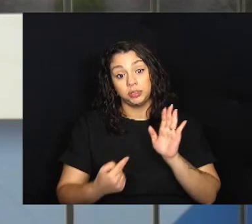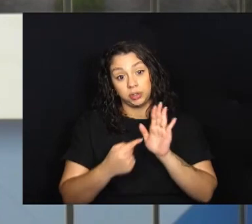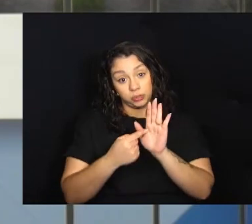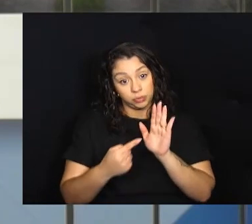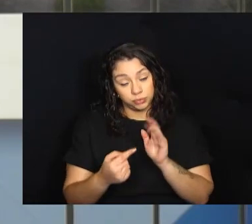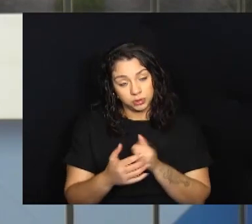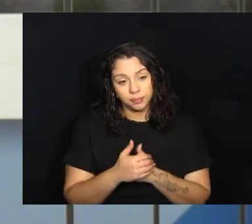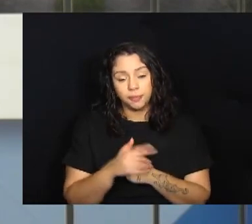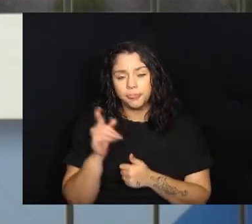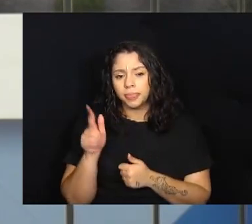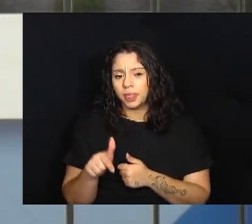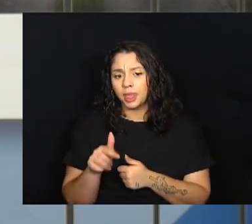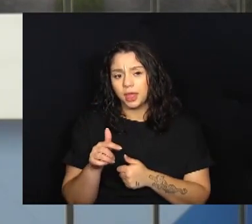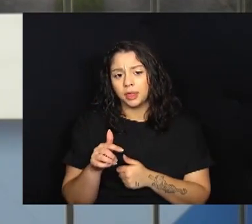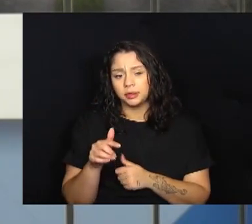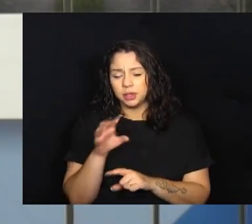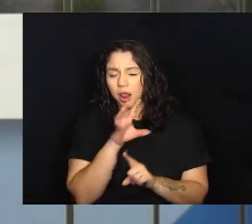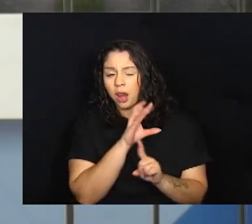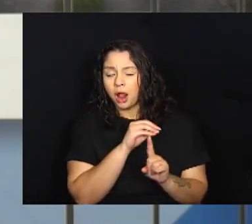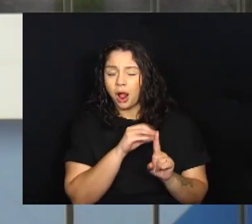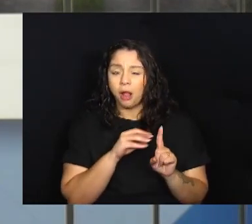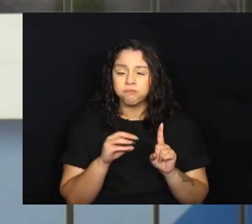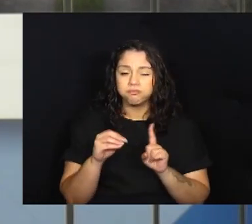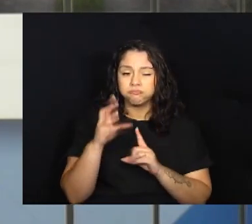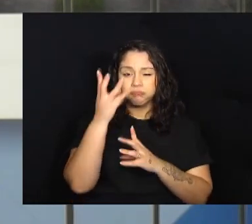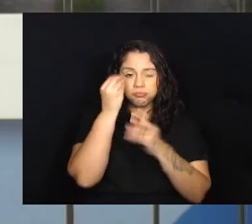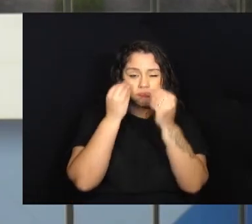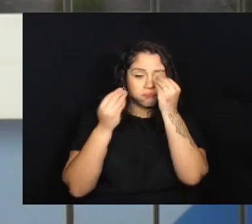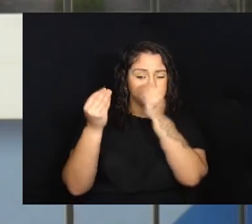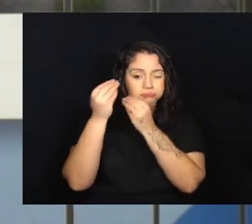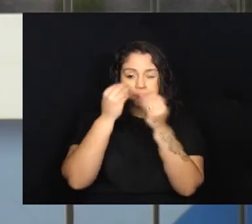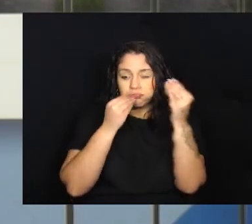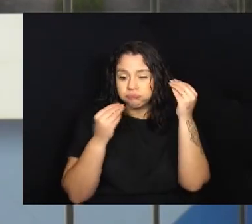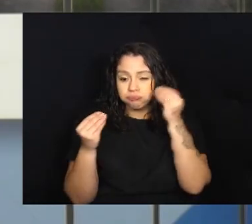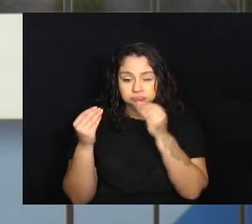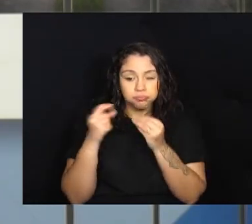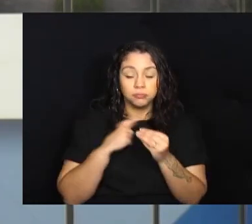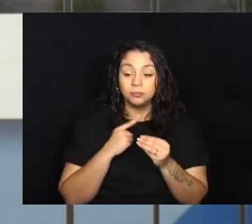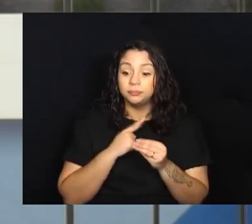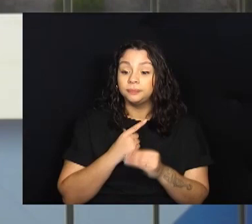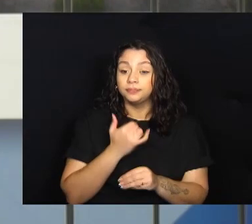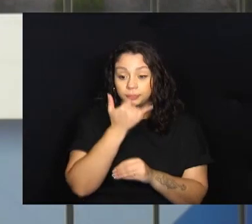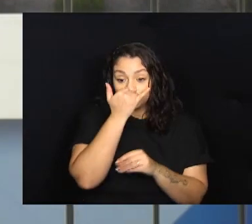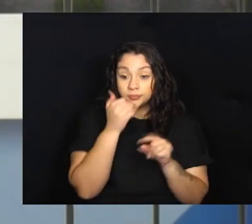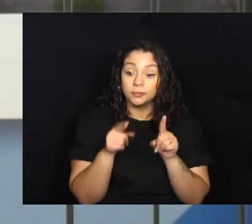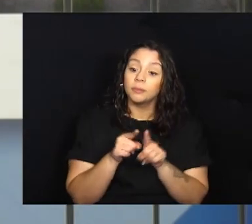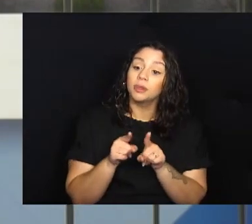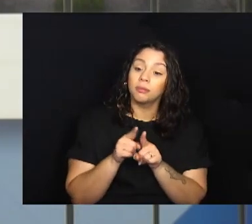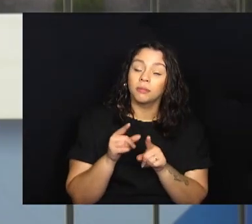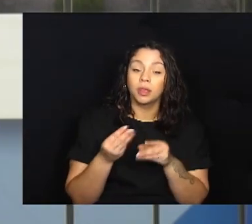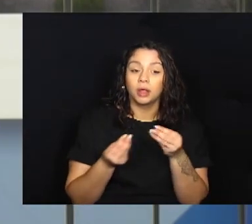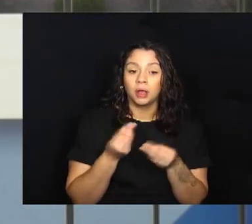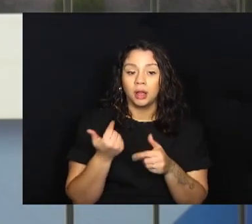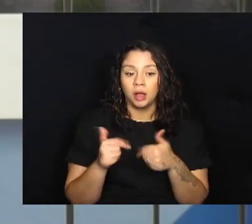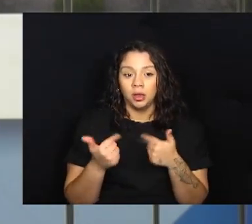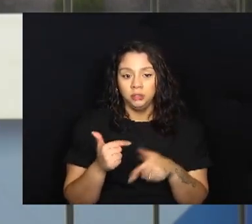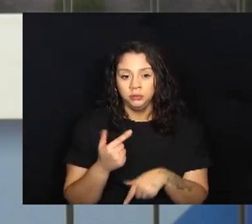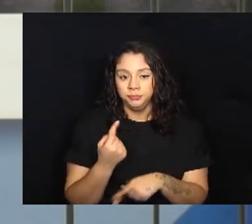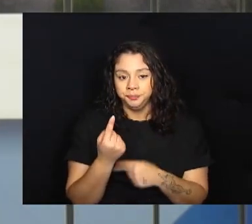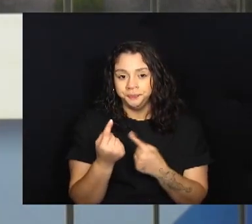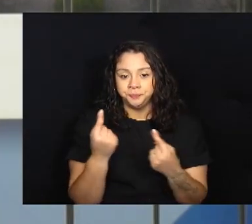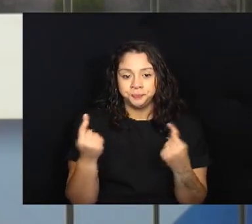seja de assédio moral, que gera muito adoecimento, de precariedade de condições de trabalho individuais